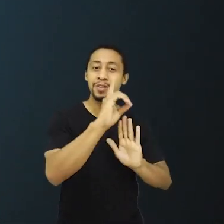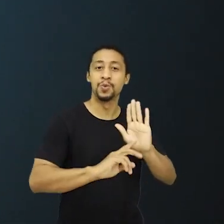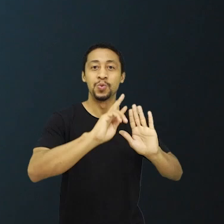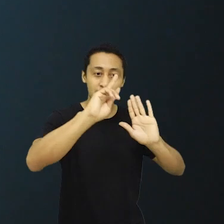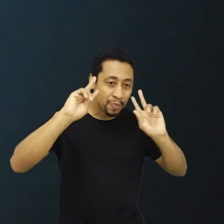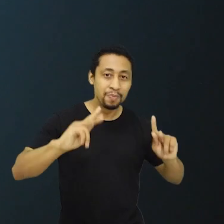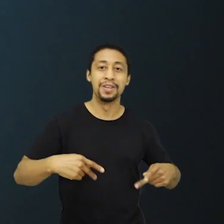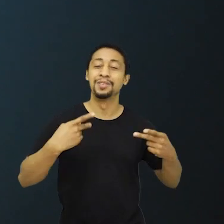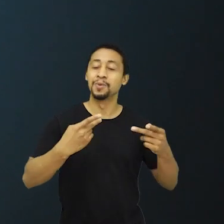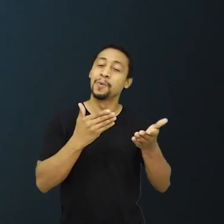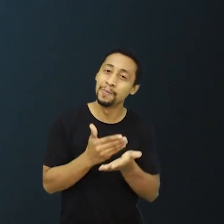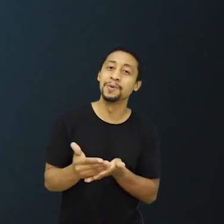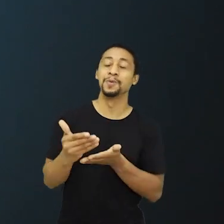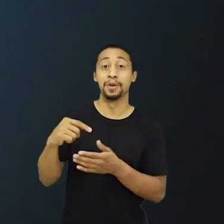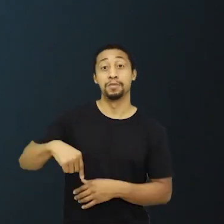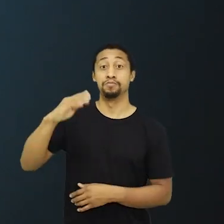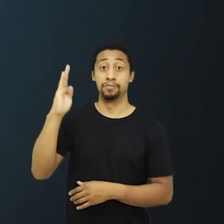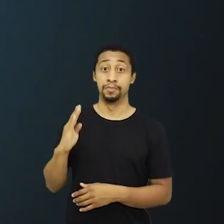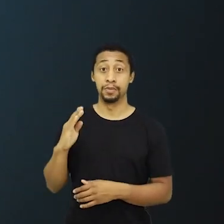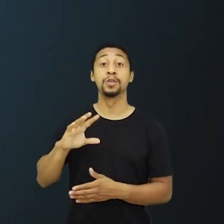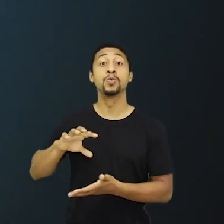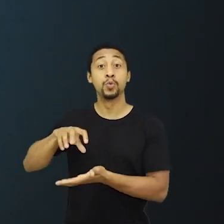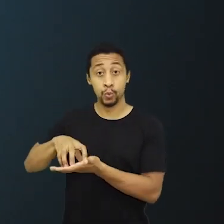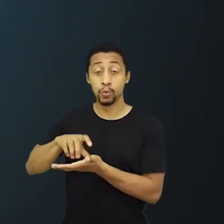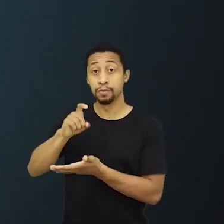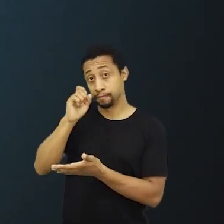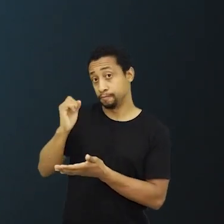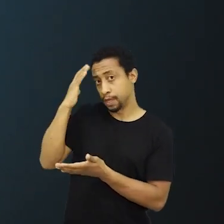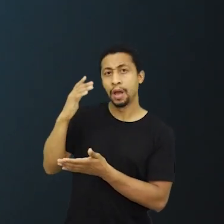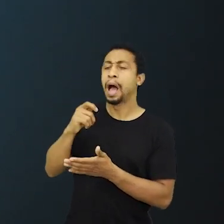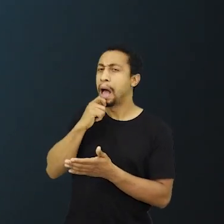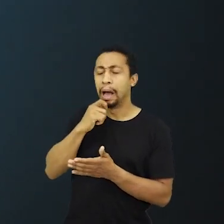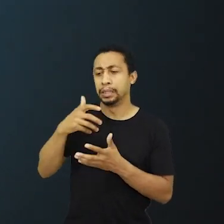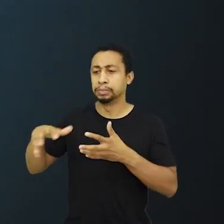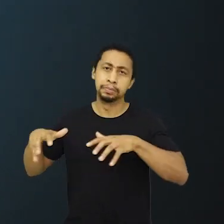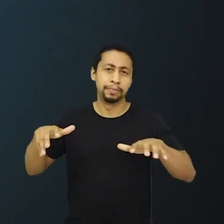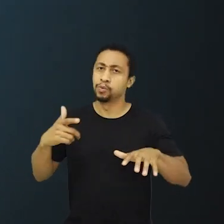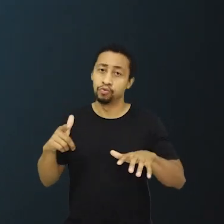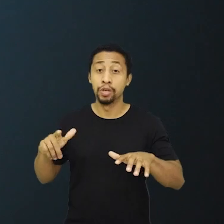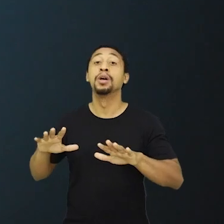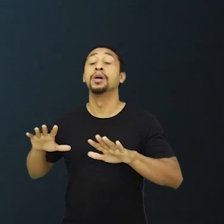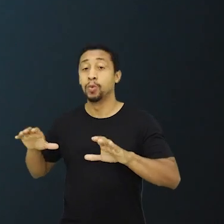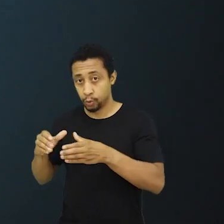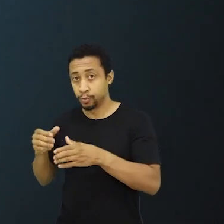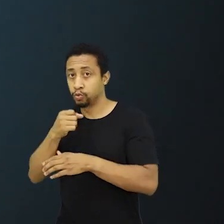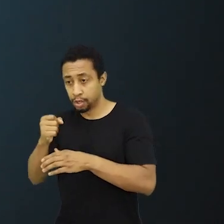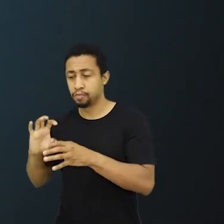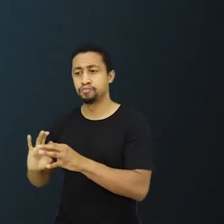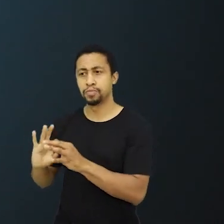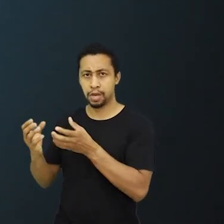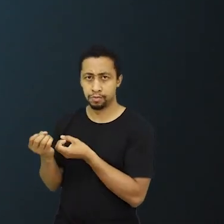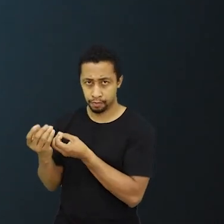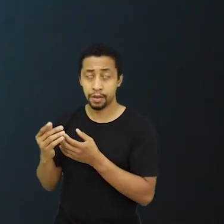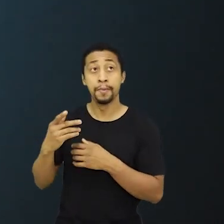época o Instituto não era dividido ainda nas áreas programáticas que tem hoje, que é o jornalismo, liberdade de expressão, memória,